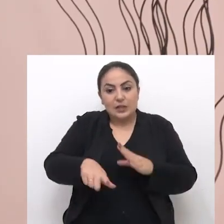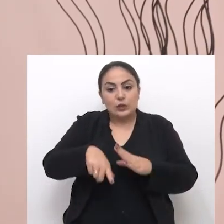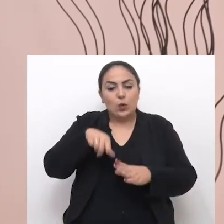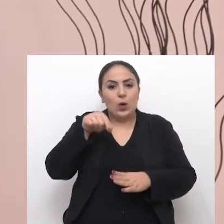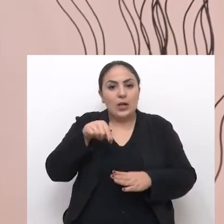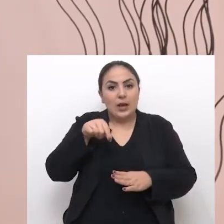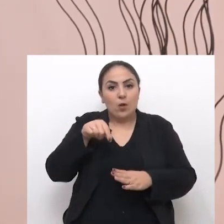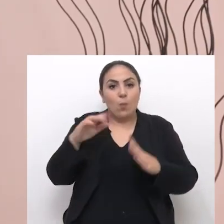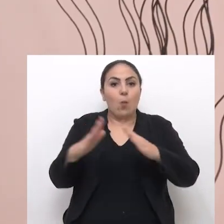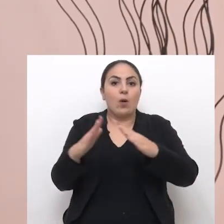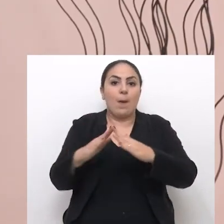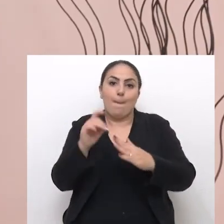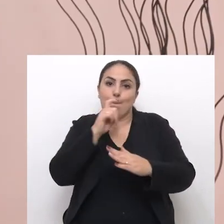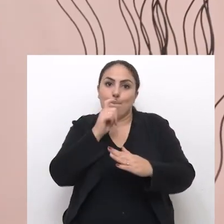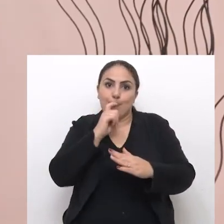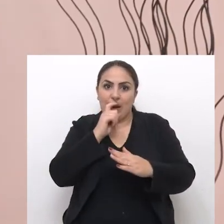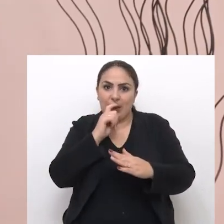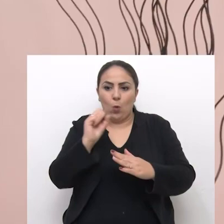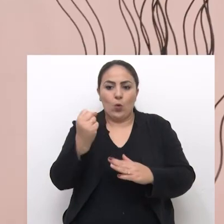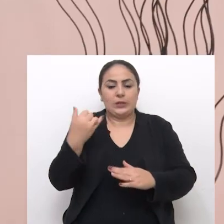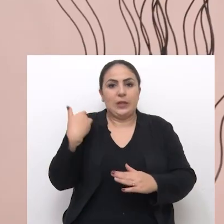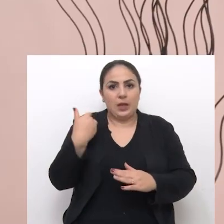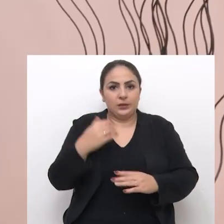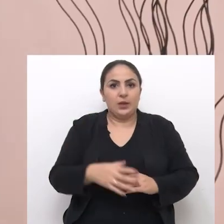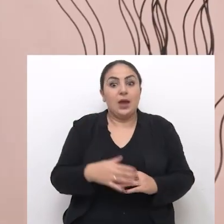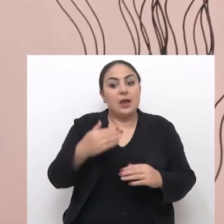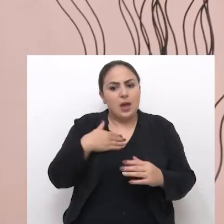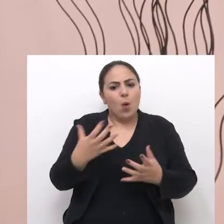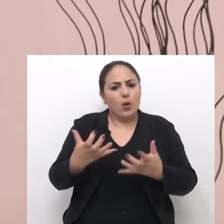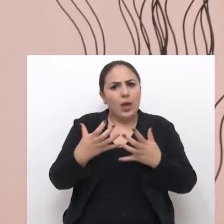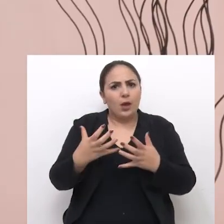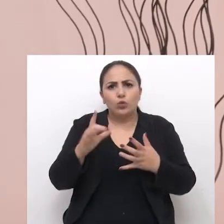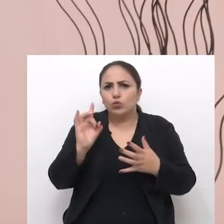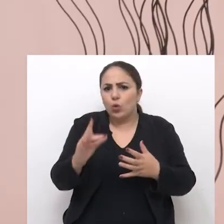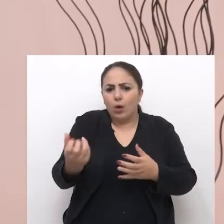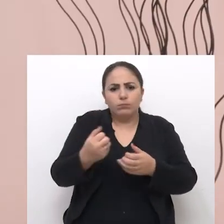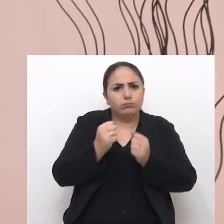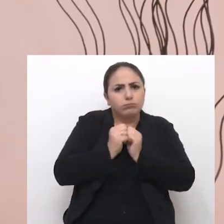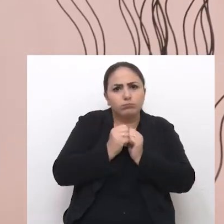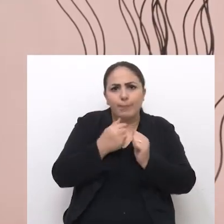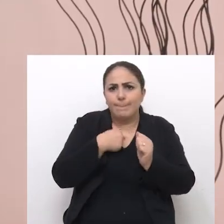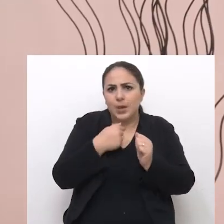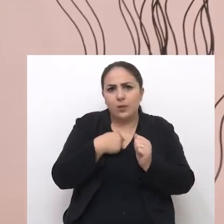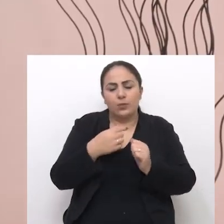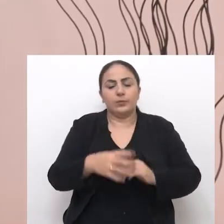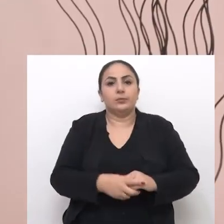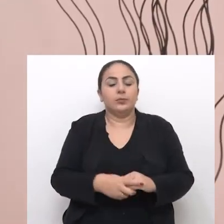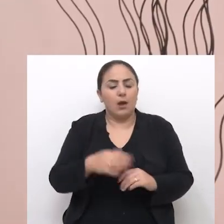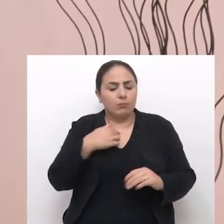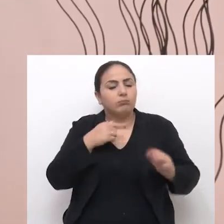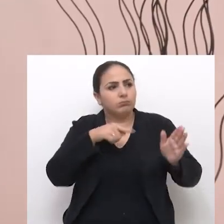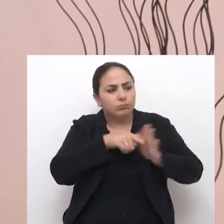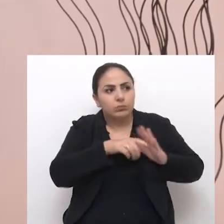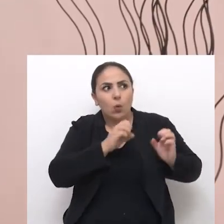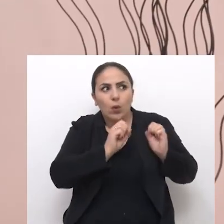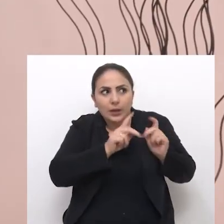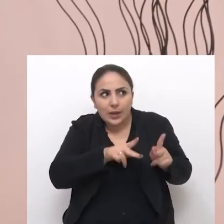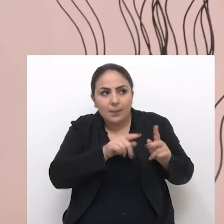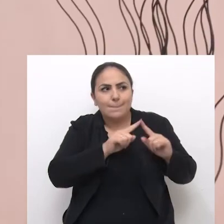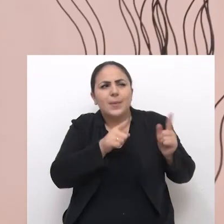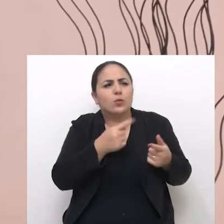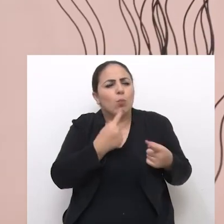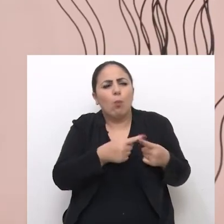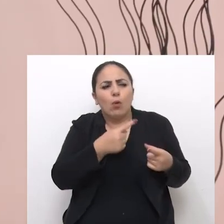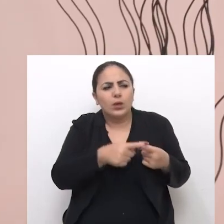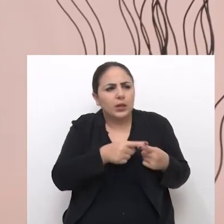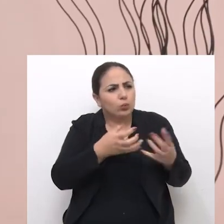uma criança de mais ou menos 8 anos, e eu quero a guarda dela só para mim. E aí eu perguntei, bom, mas